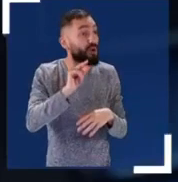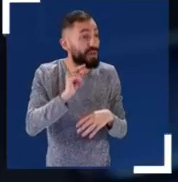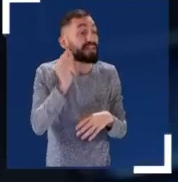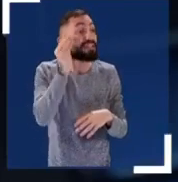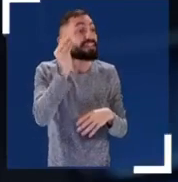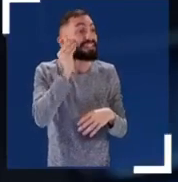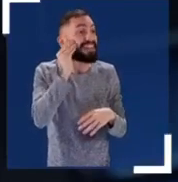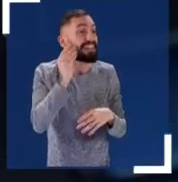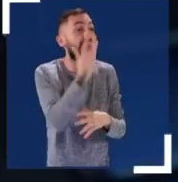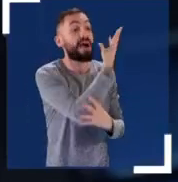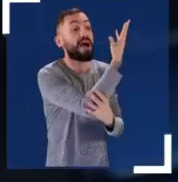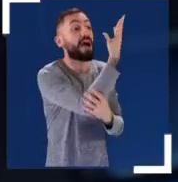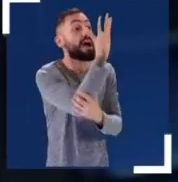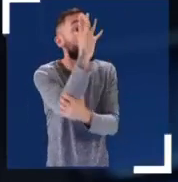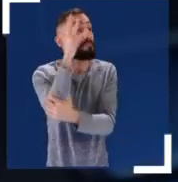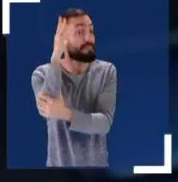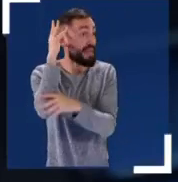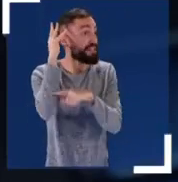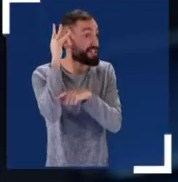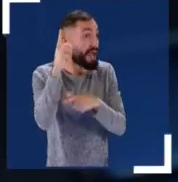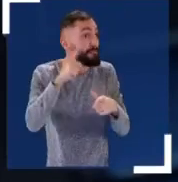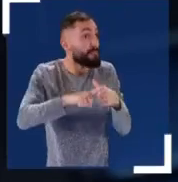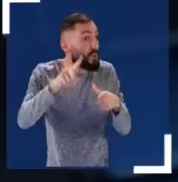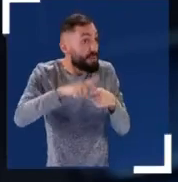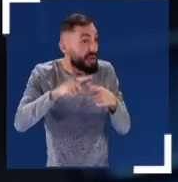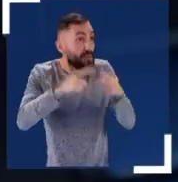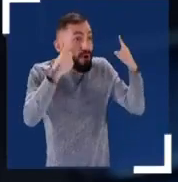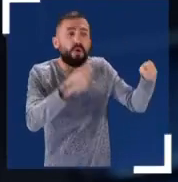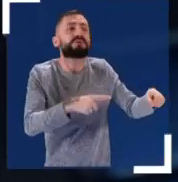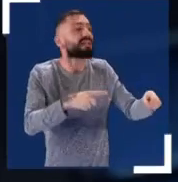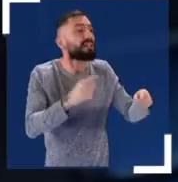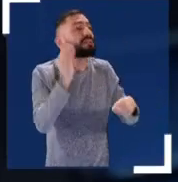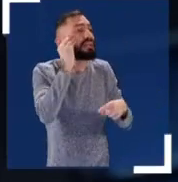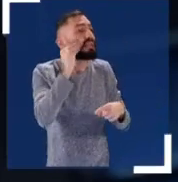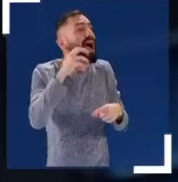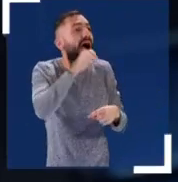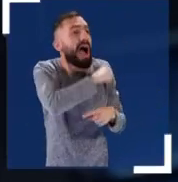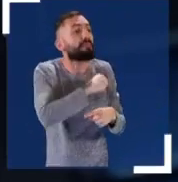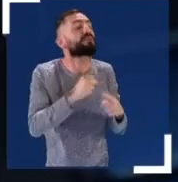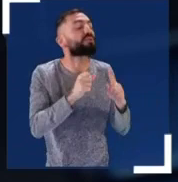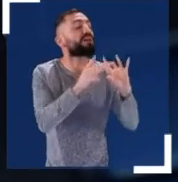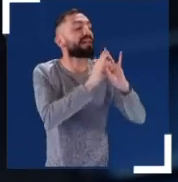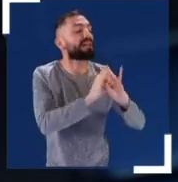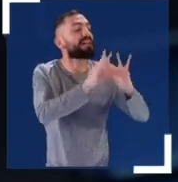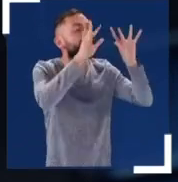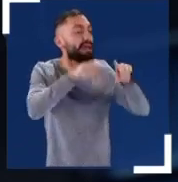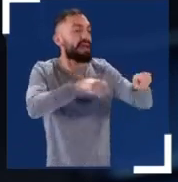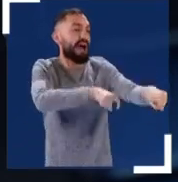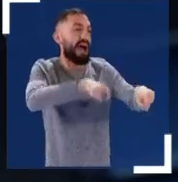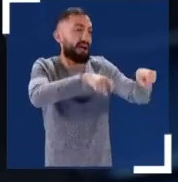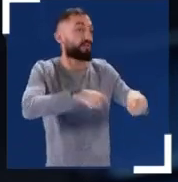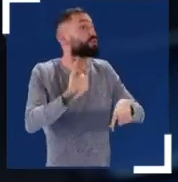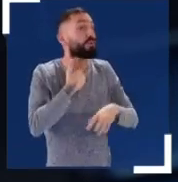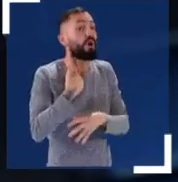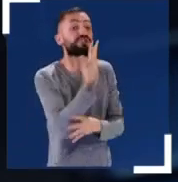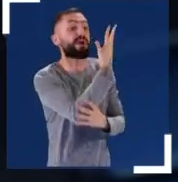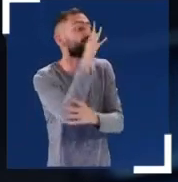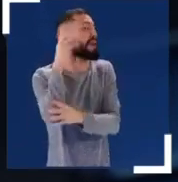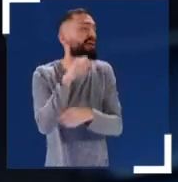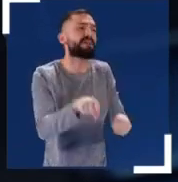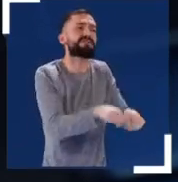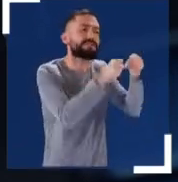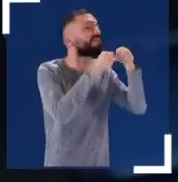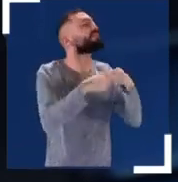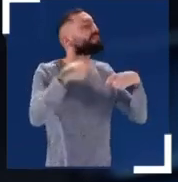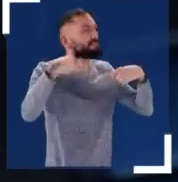rápidos, que o meio ambiente não seja adversário do agronegócio em São Paulo. Ele tem obrigação com São Paulo, nós temos que